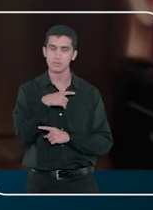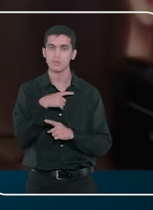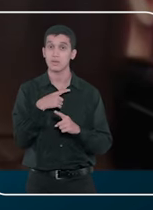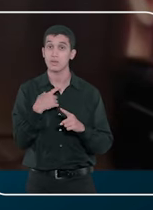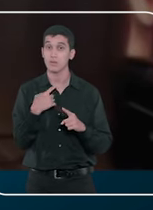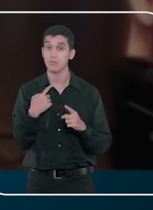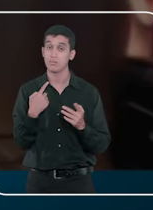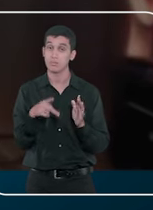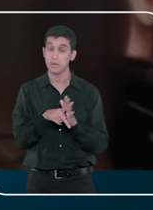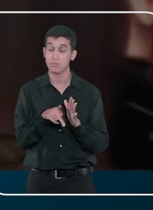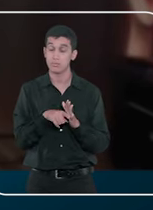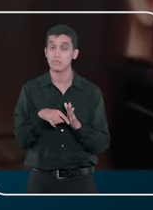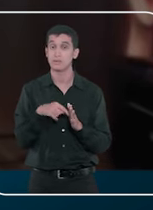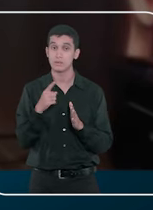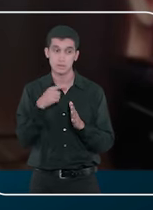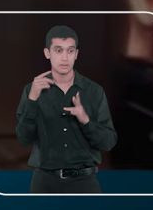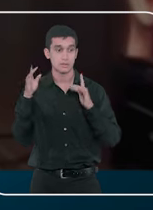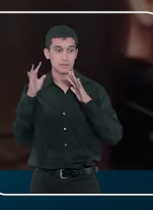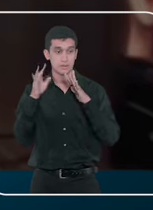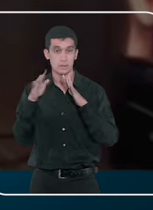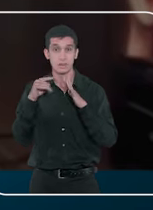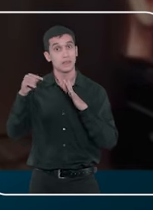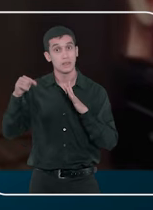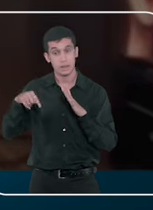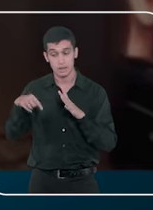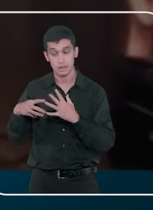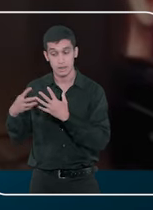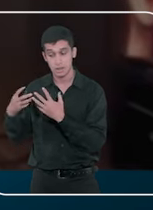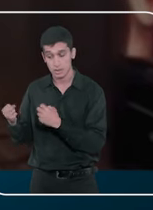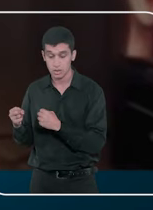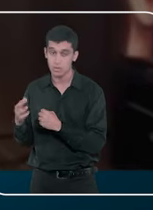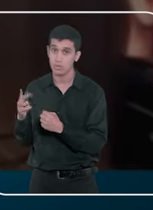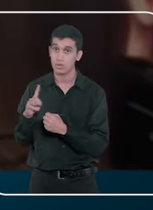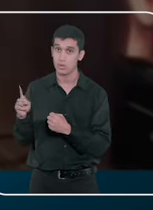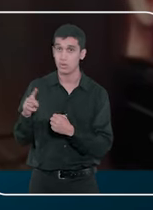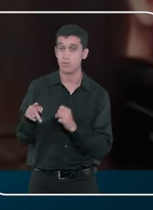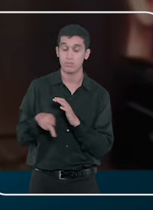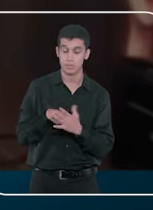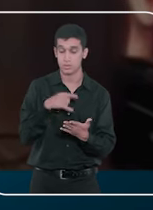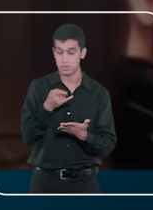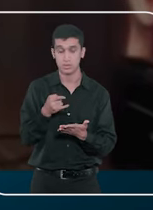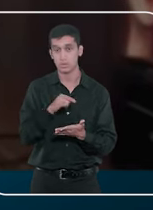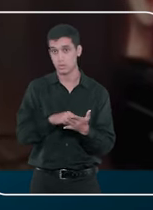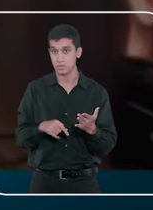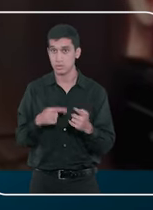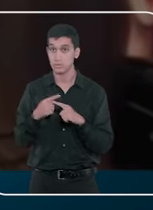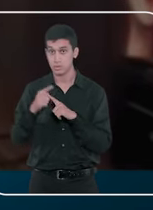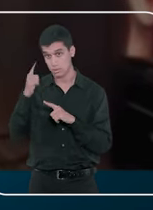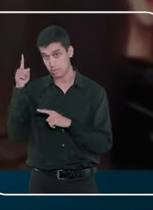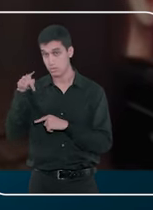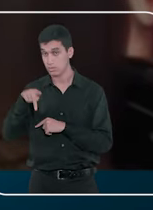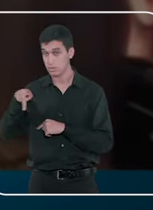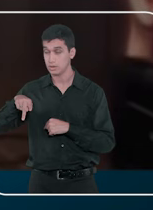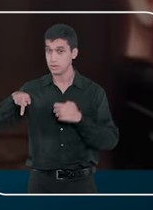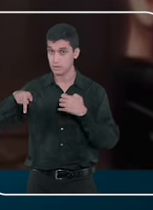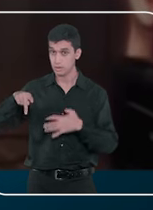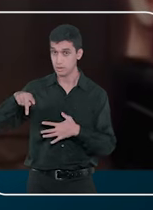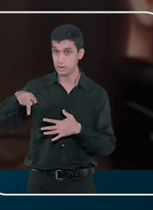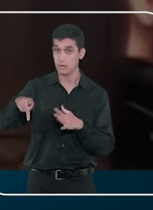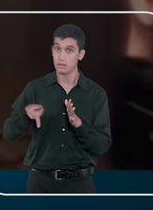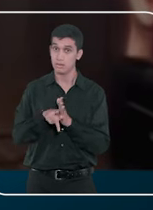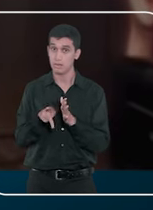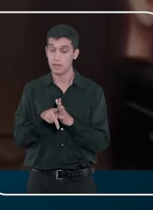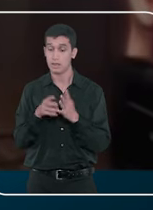do lado de cá, do celebrante, porque aí nós temos aqueles contornos que o professor Sutzberger falou, da